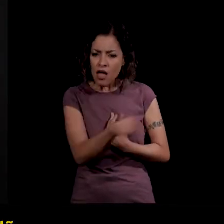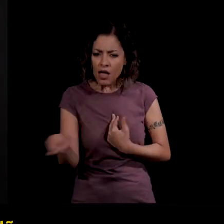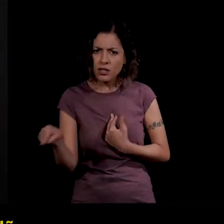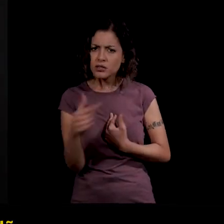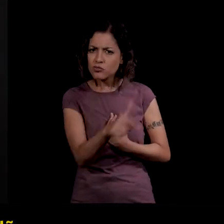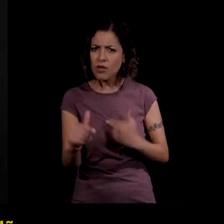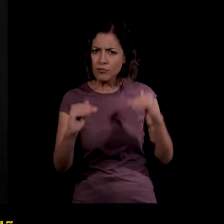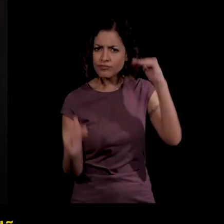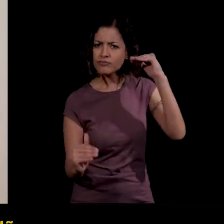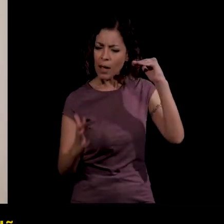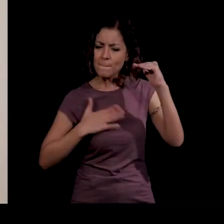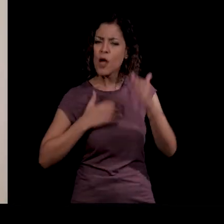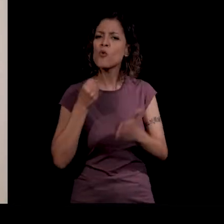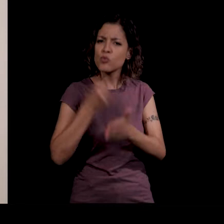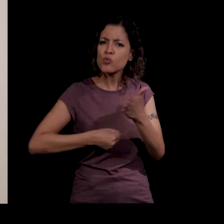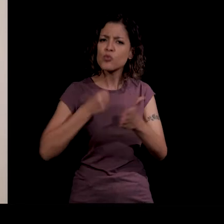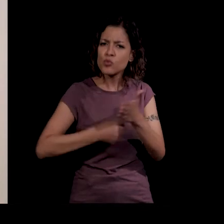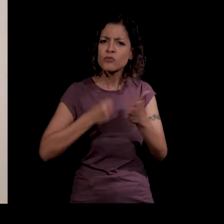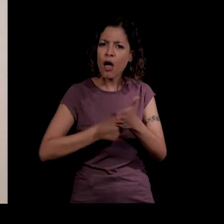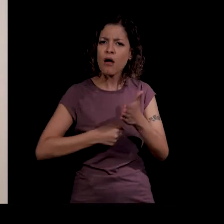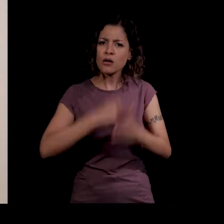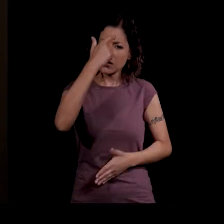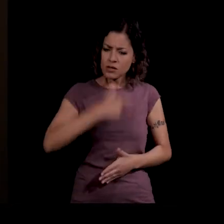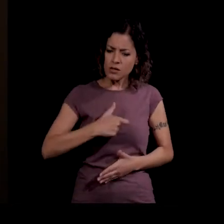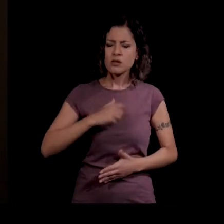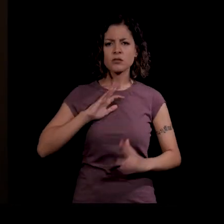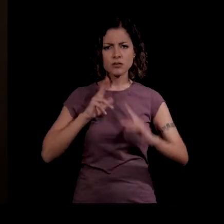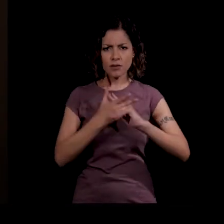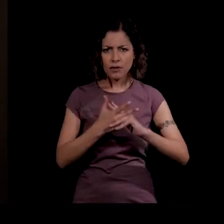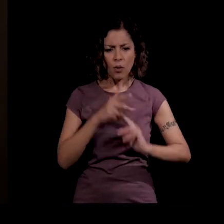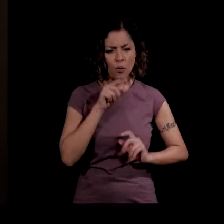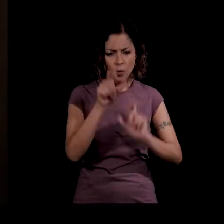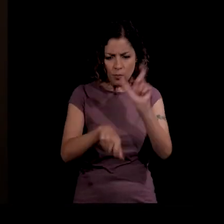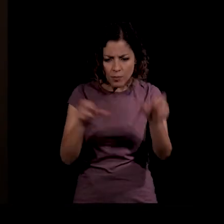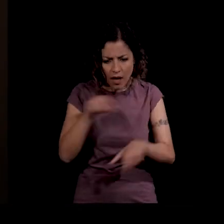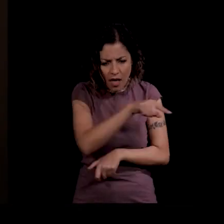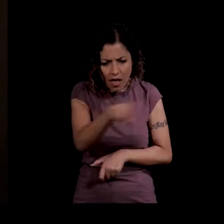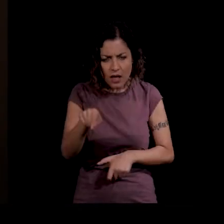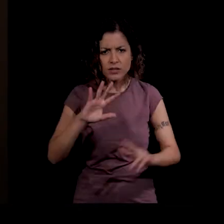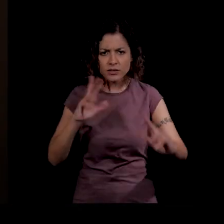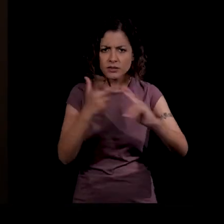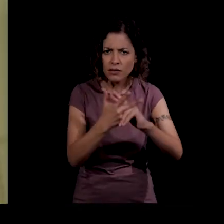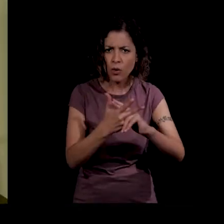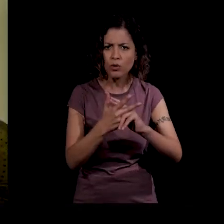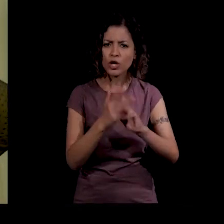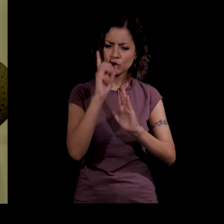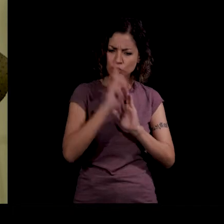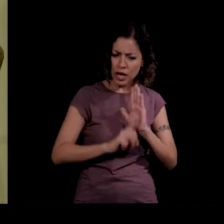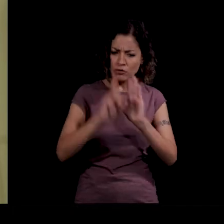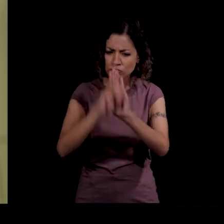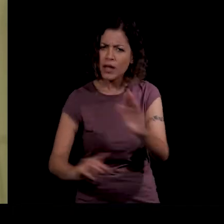meu dever lutar para que isso aconteça, lutar como cidadã, para que todos os cidadãos tenham os mesmos direitos.